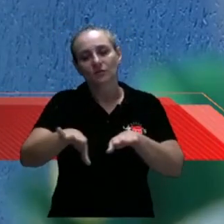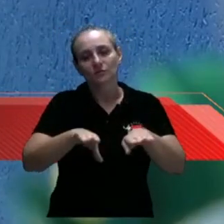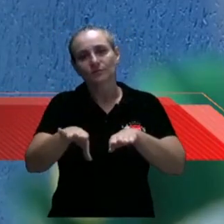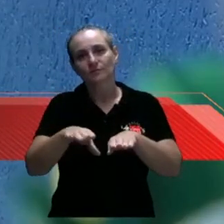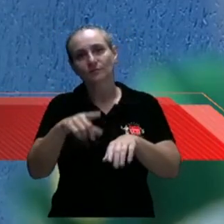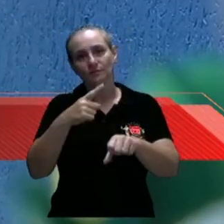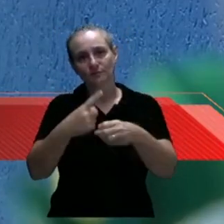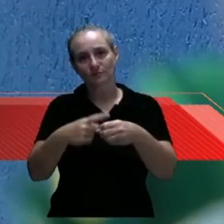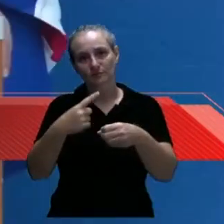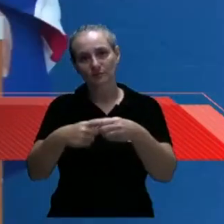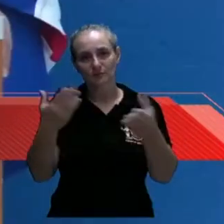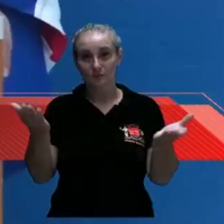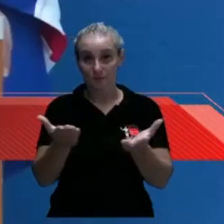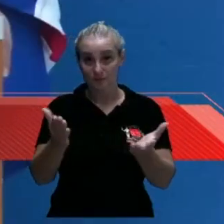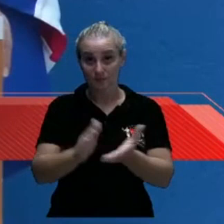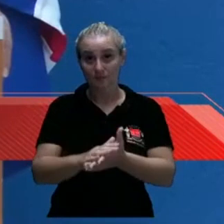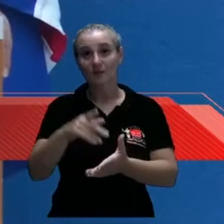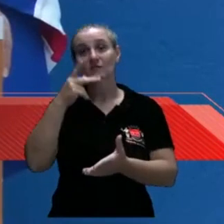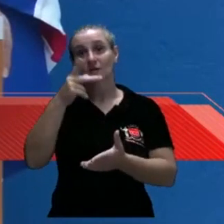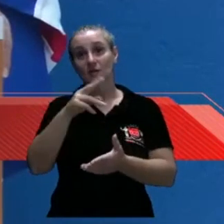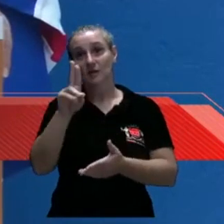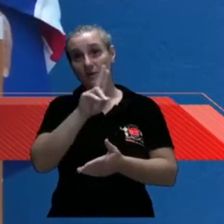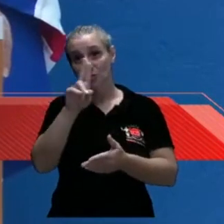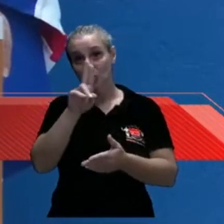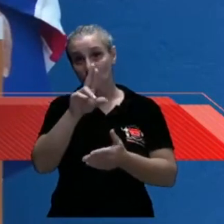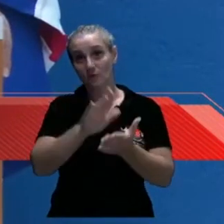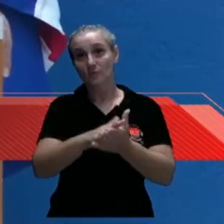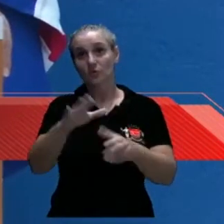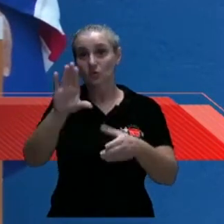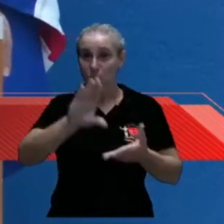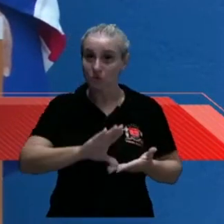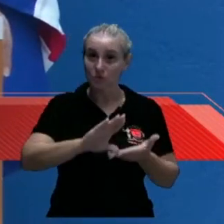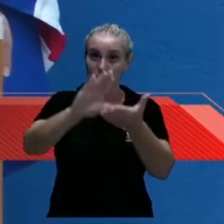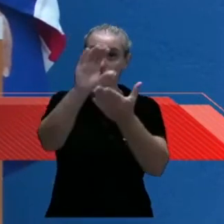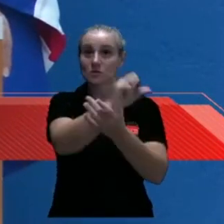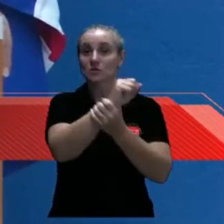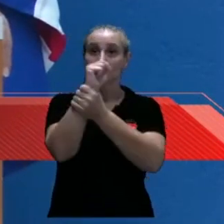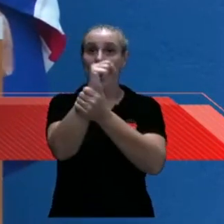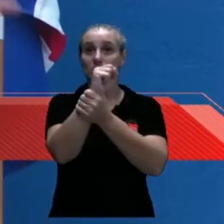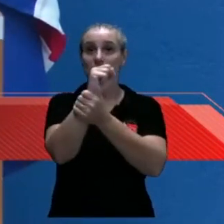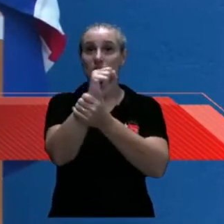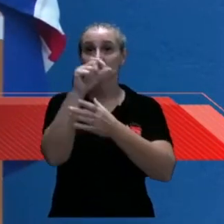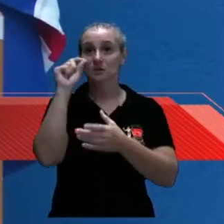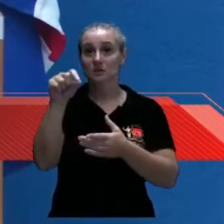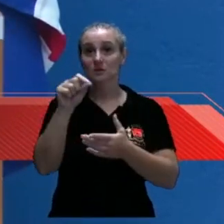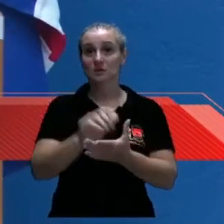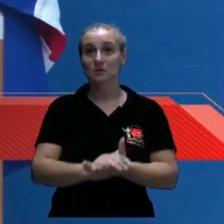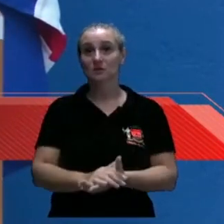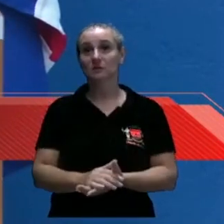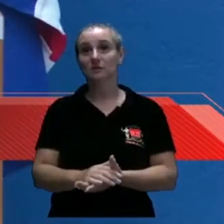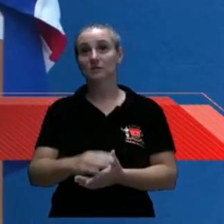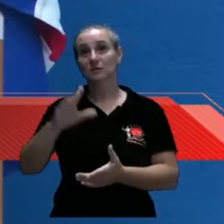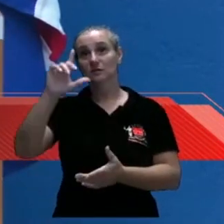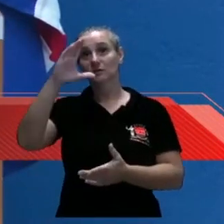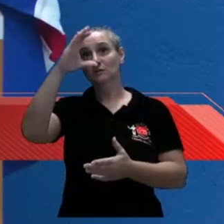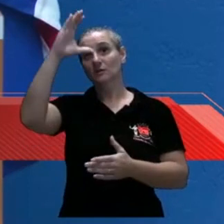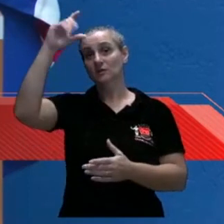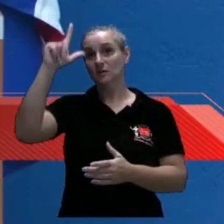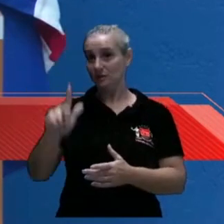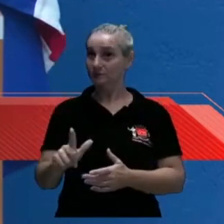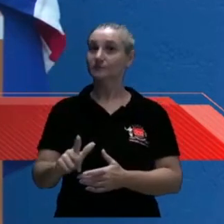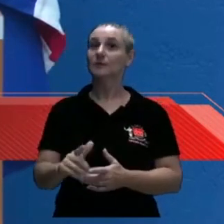Quero dizer que eu estou aqui falando em nome do Conselho de Segurança Interativo da Costa Leste